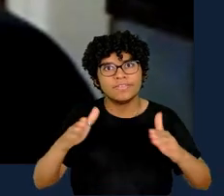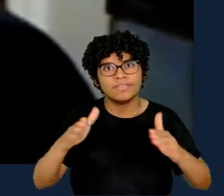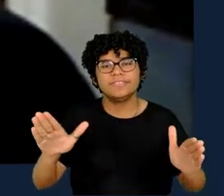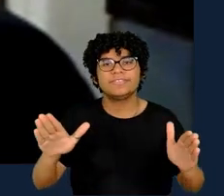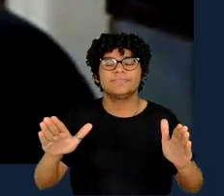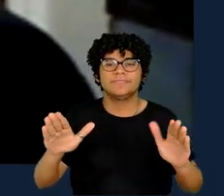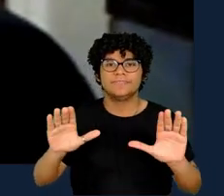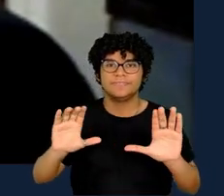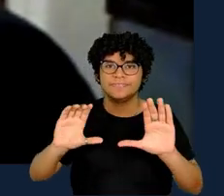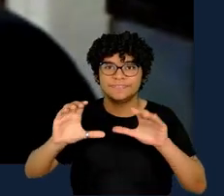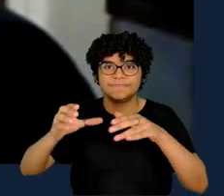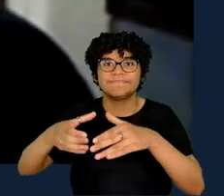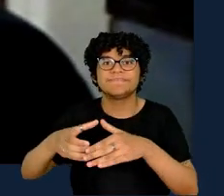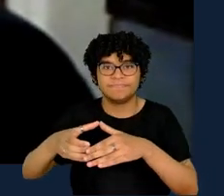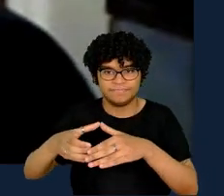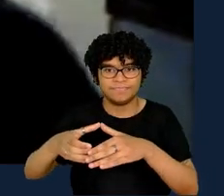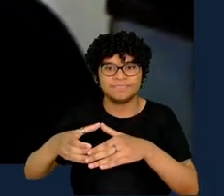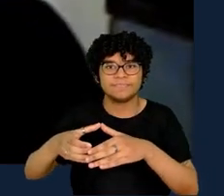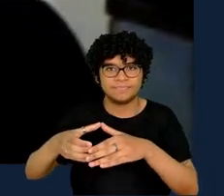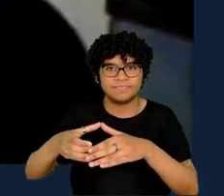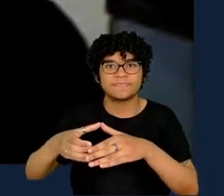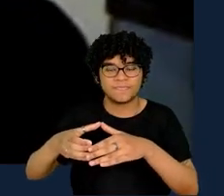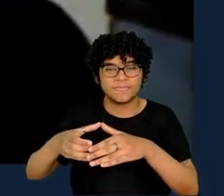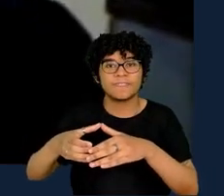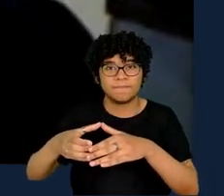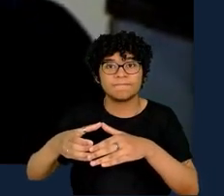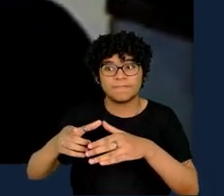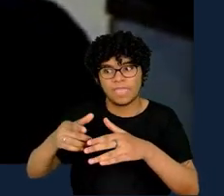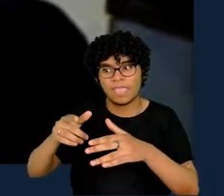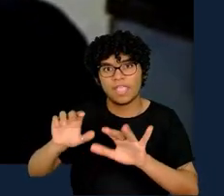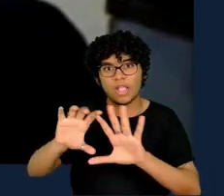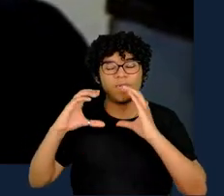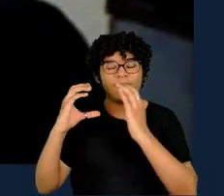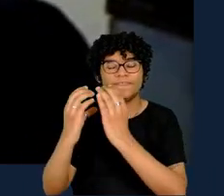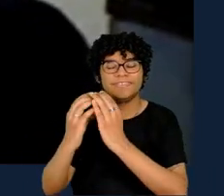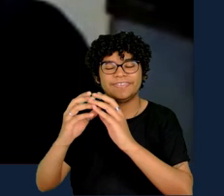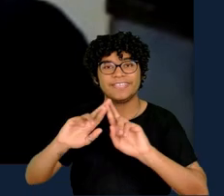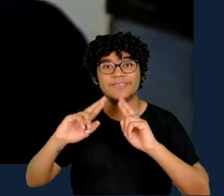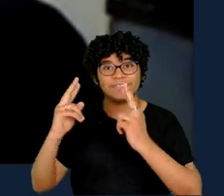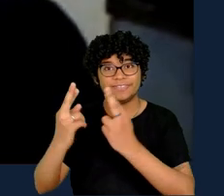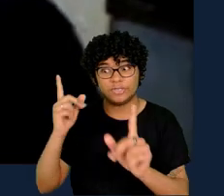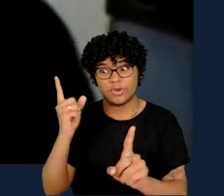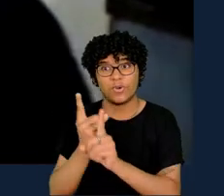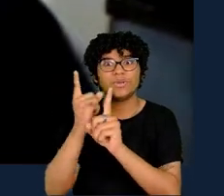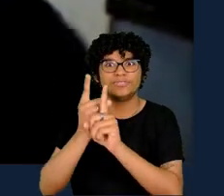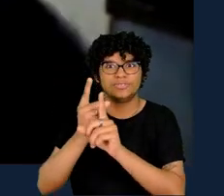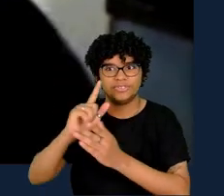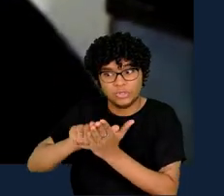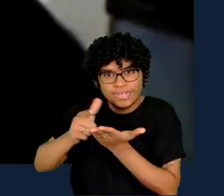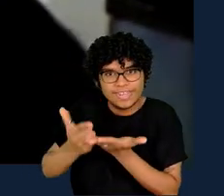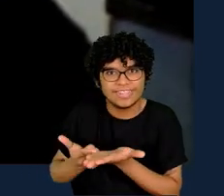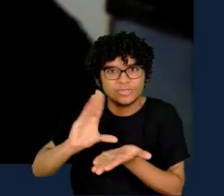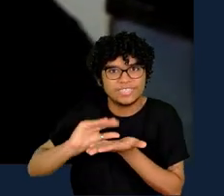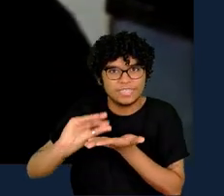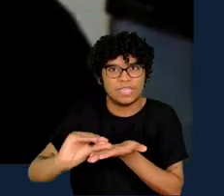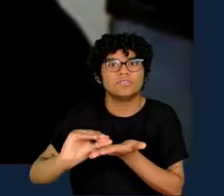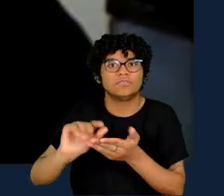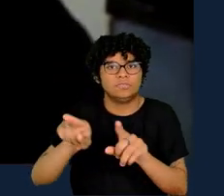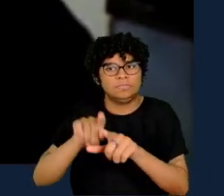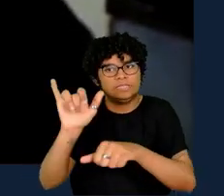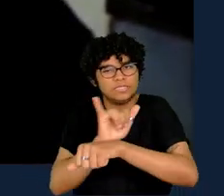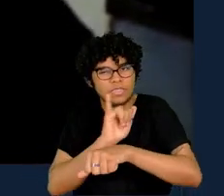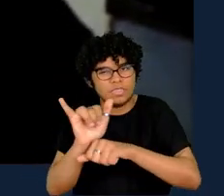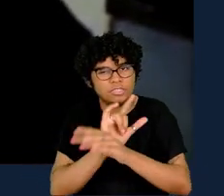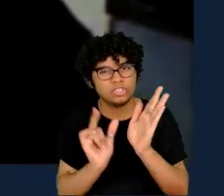echo. sexta edição Hopefully da it fixes. Conferência de Jornalismo de Dados e Métodos Digitais, o CODA-BR.